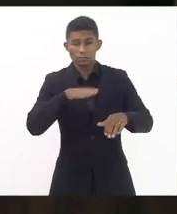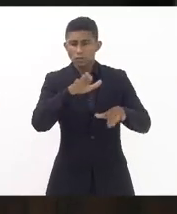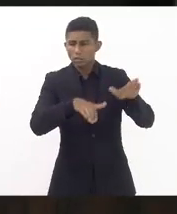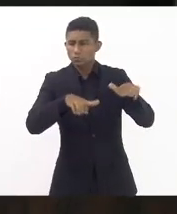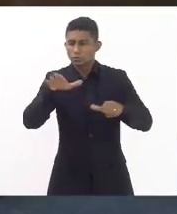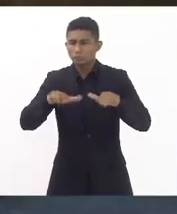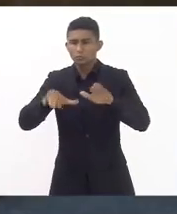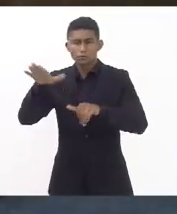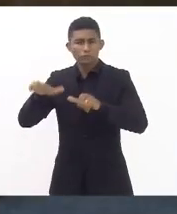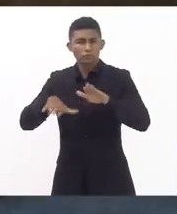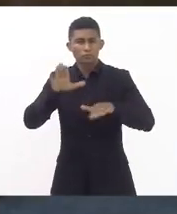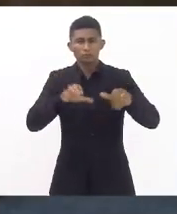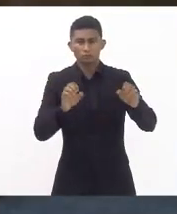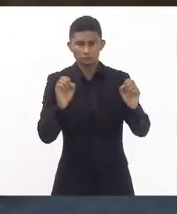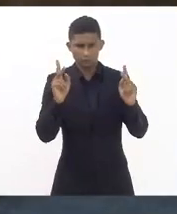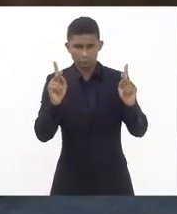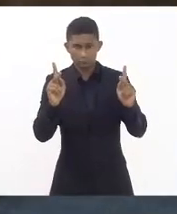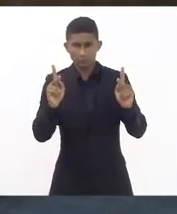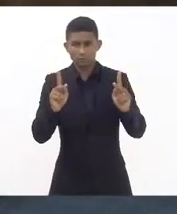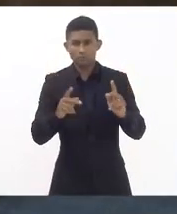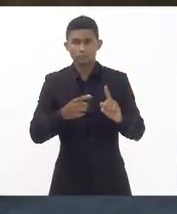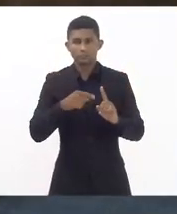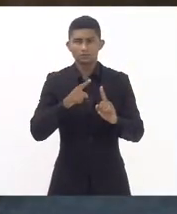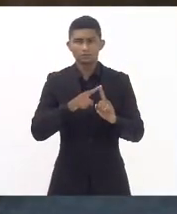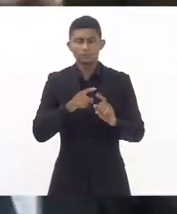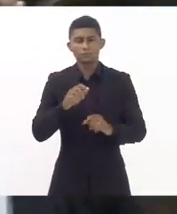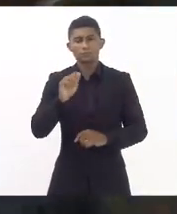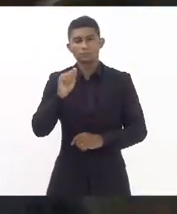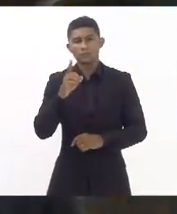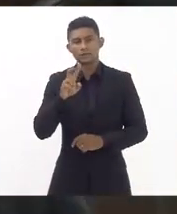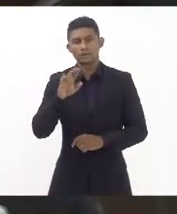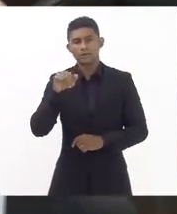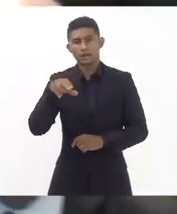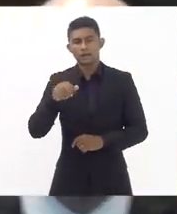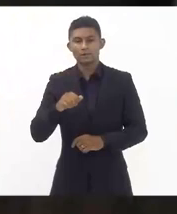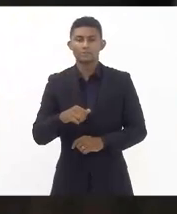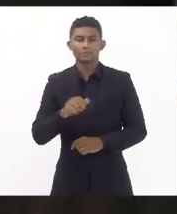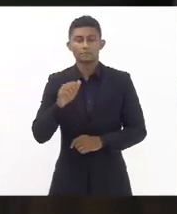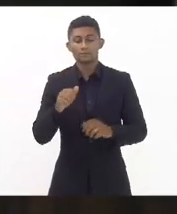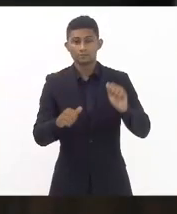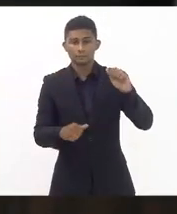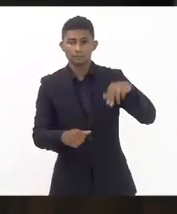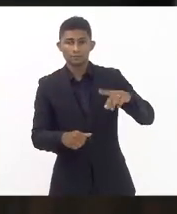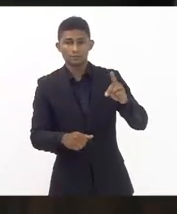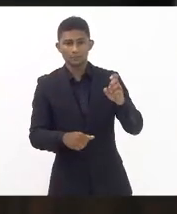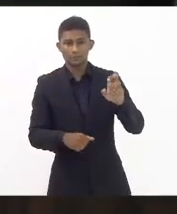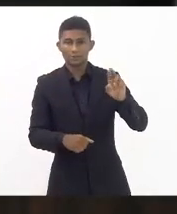ok? Adriana Baltazar, Anderson Moraes,